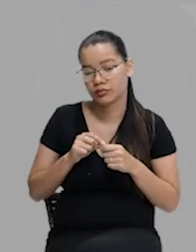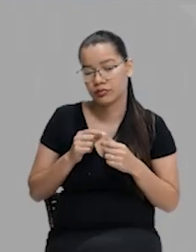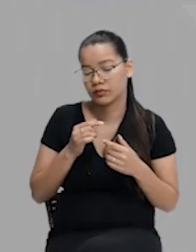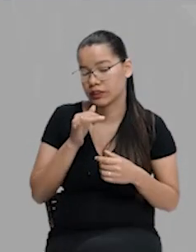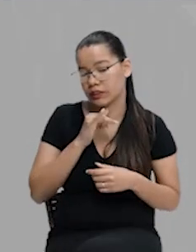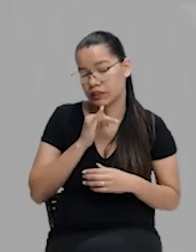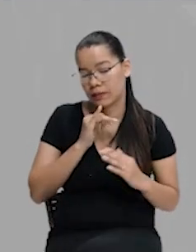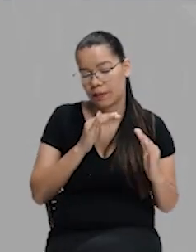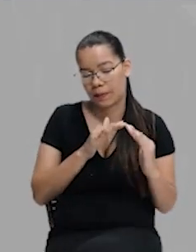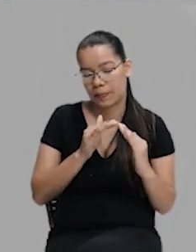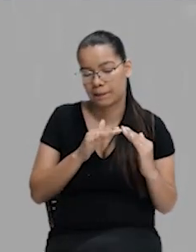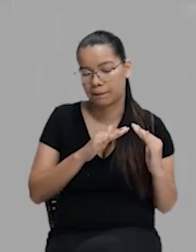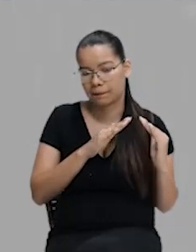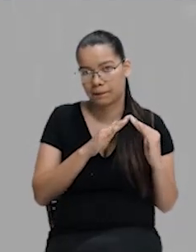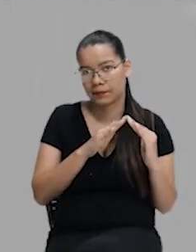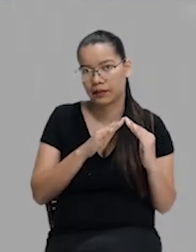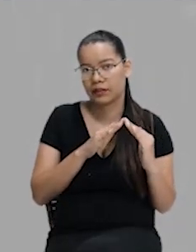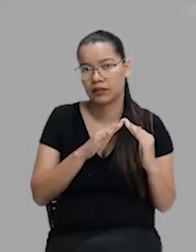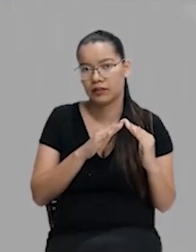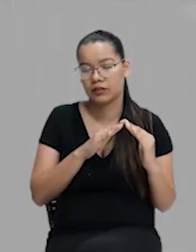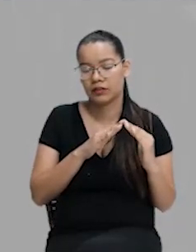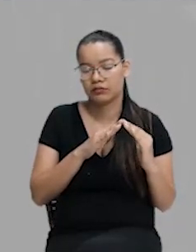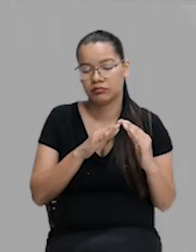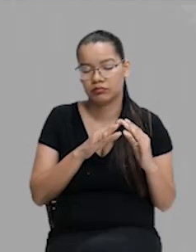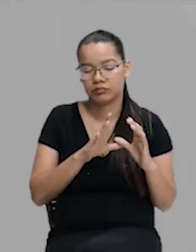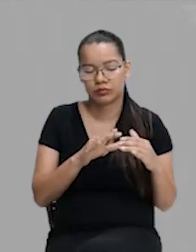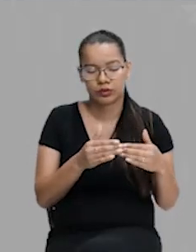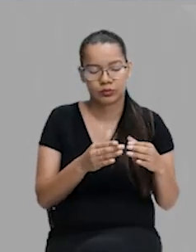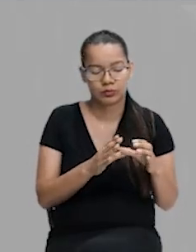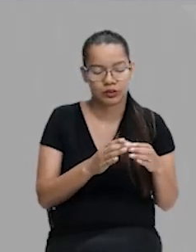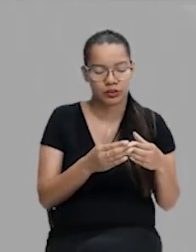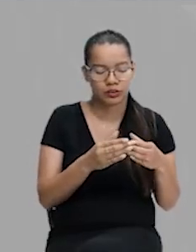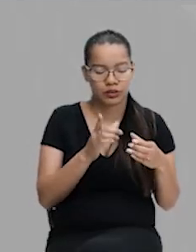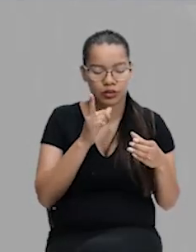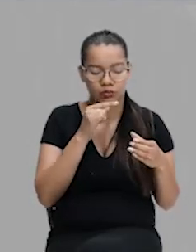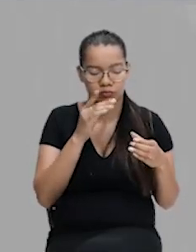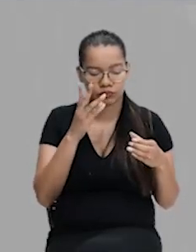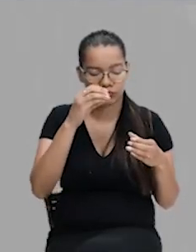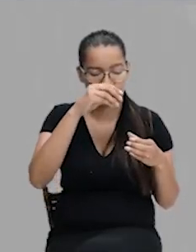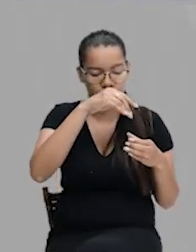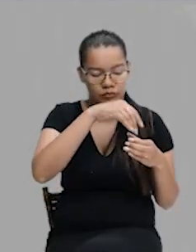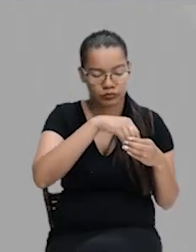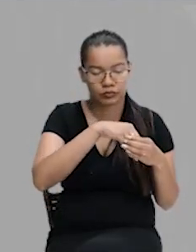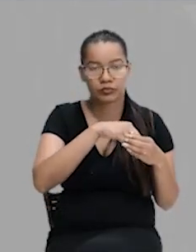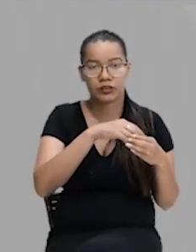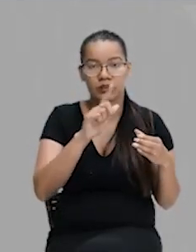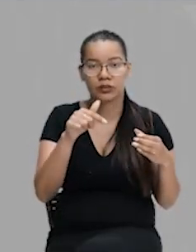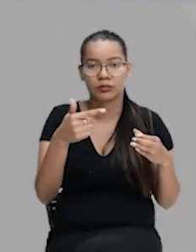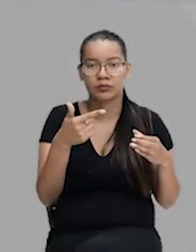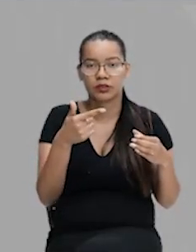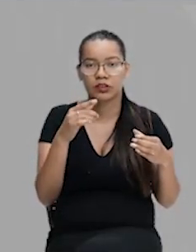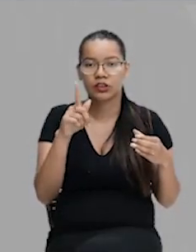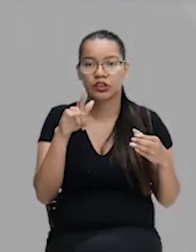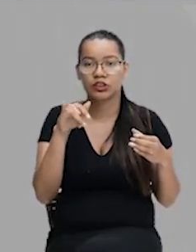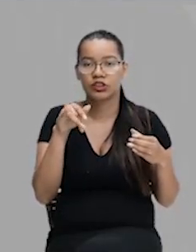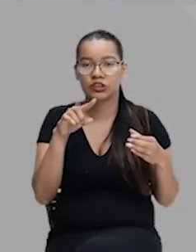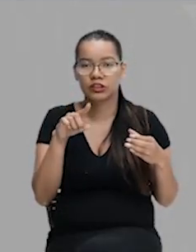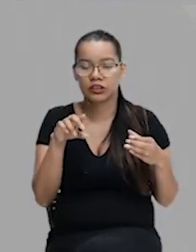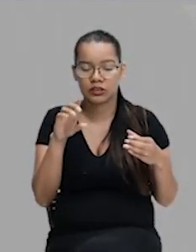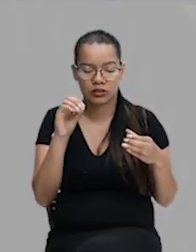casa. Pegue um recipiente, coloque água e coloque pó de giz, né?